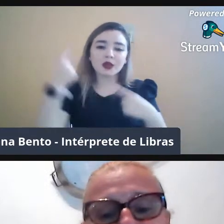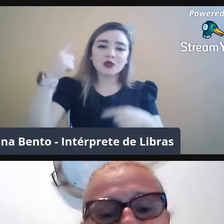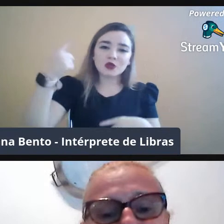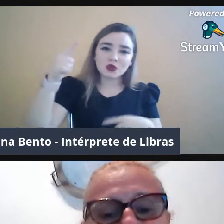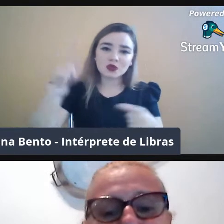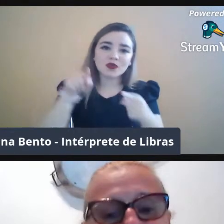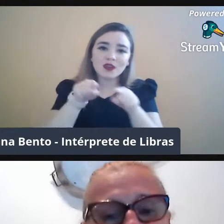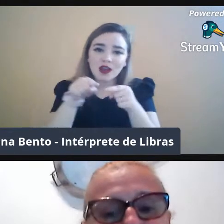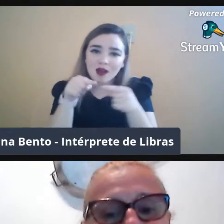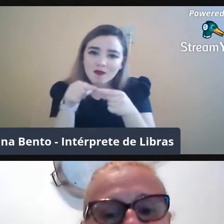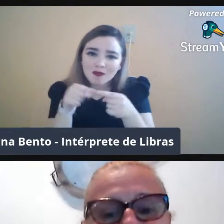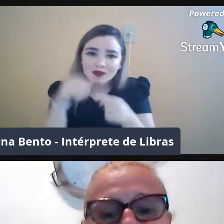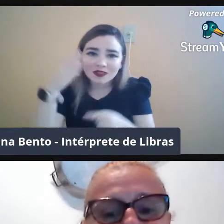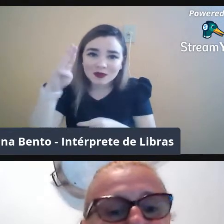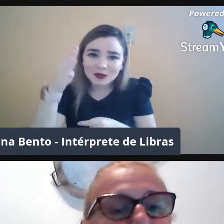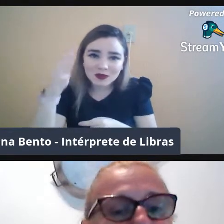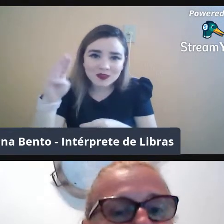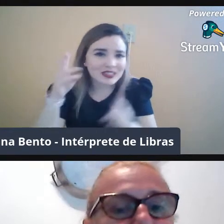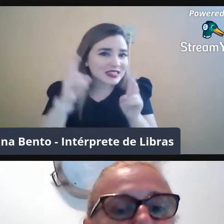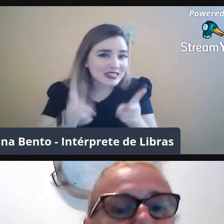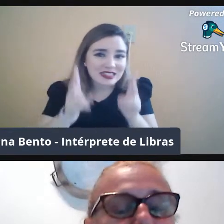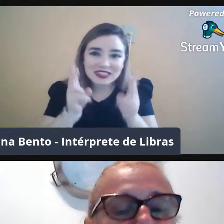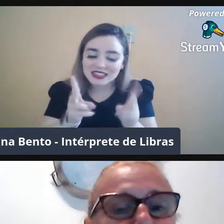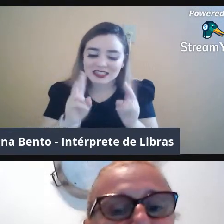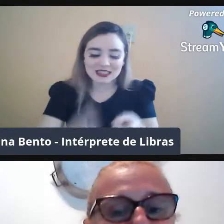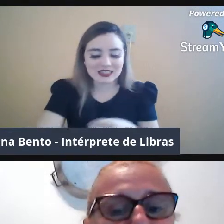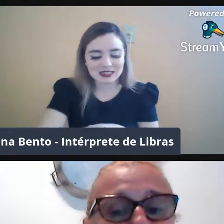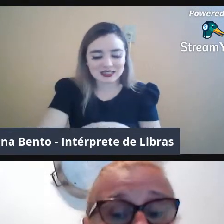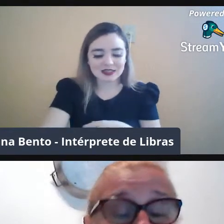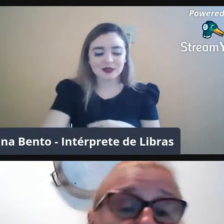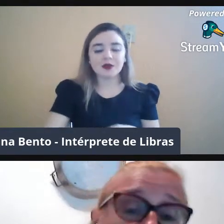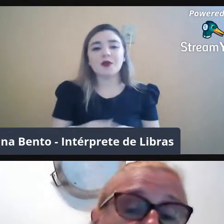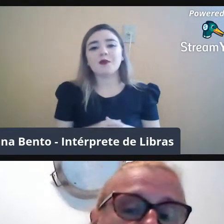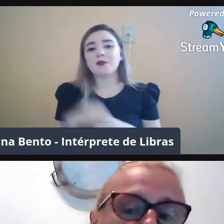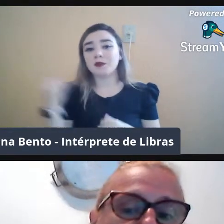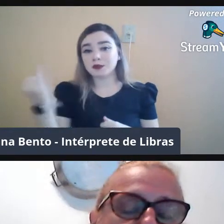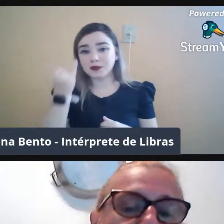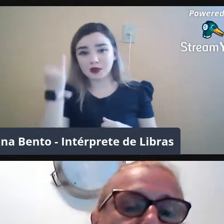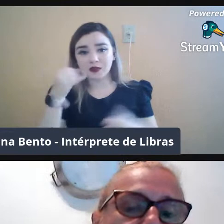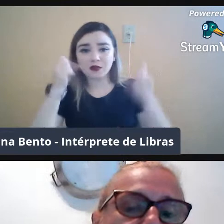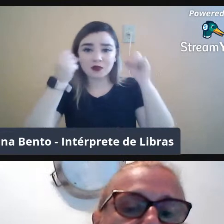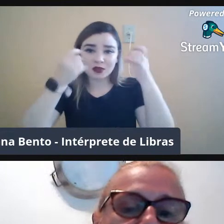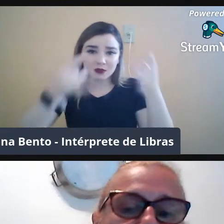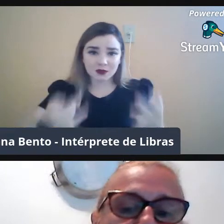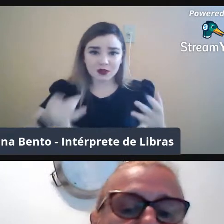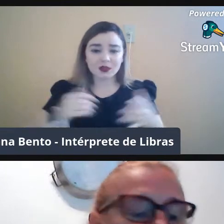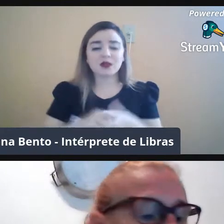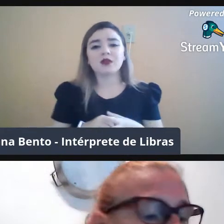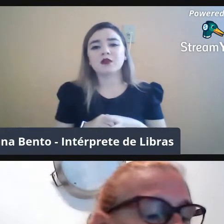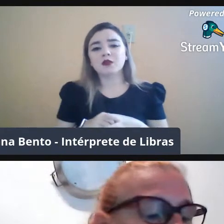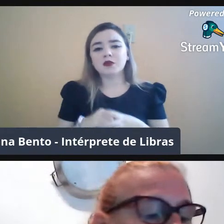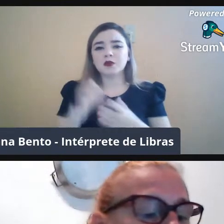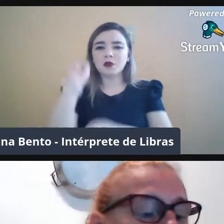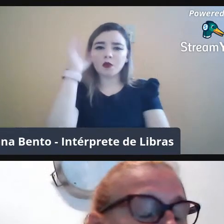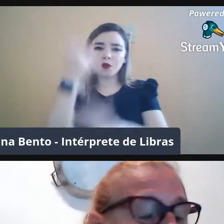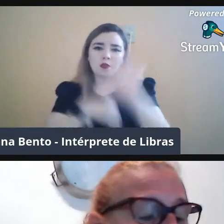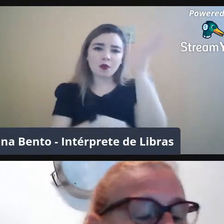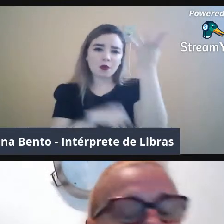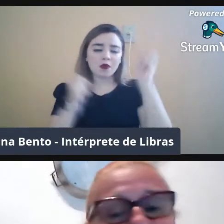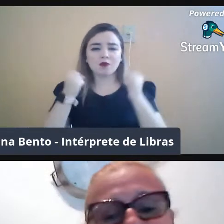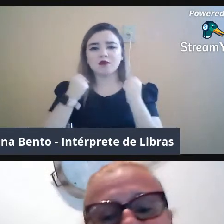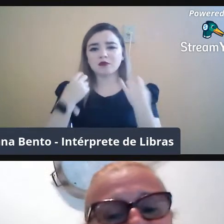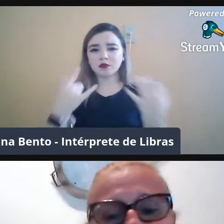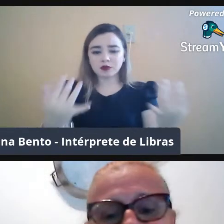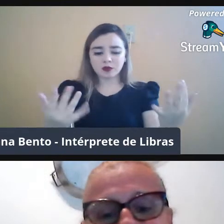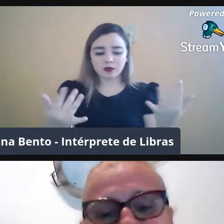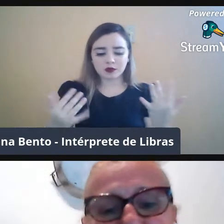biologia o tempo inteiro, a biologia dentro da geografia o tempo inteiro, principalmente quando se fala de meio ambiente, né? São as ciências naturais. E aí